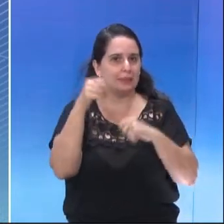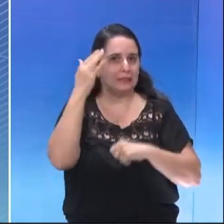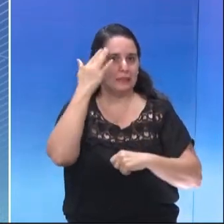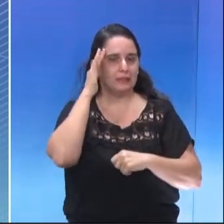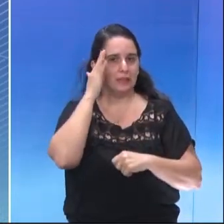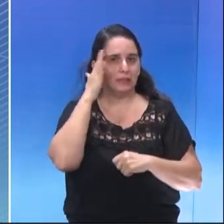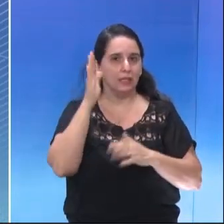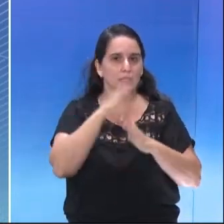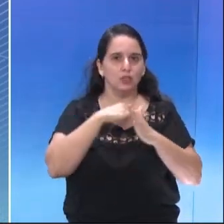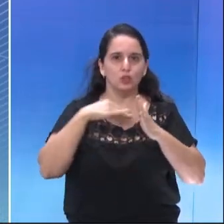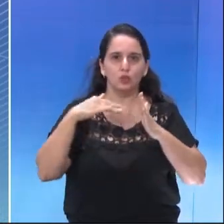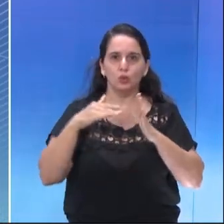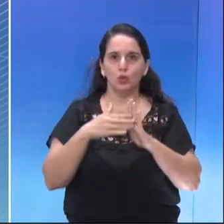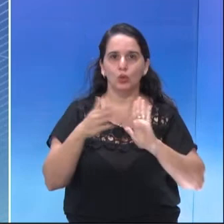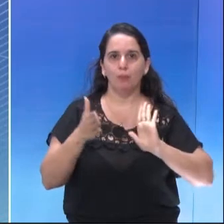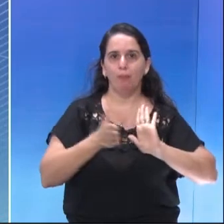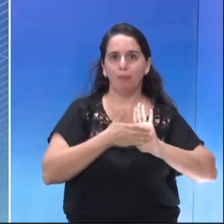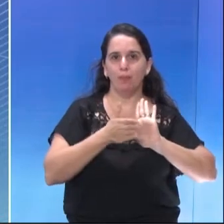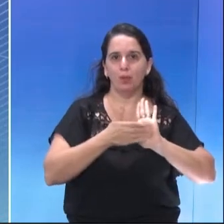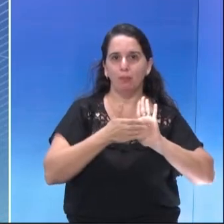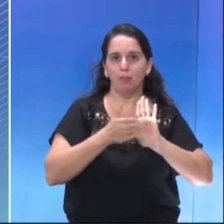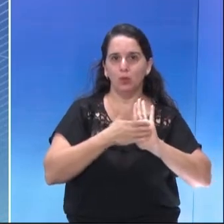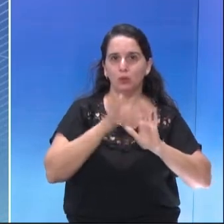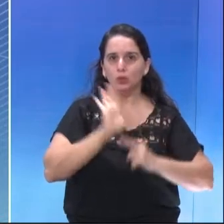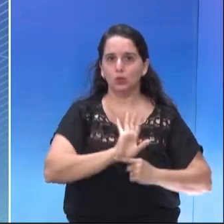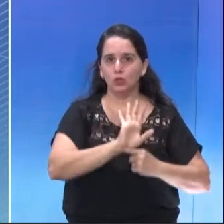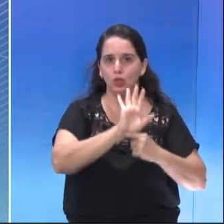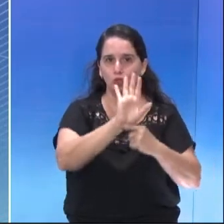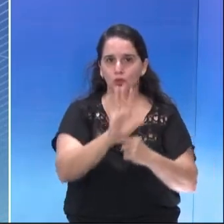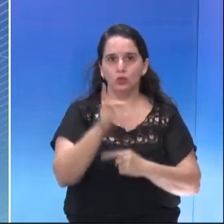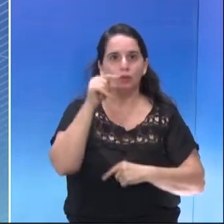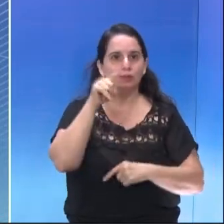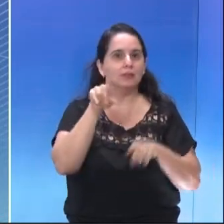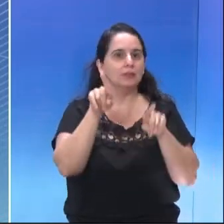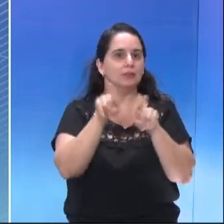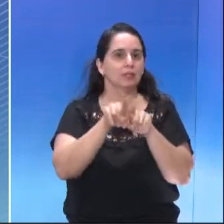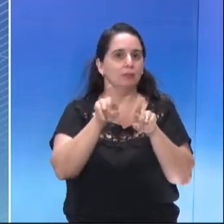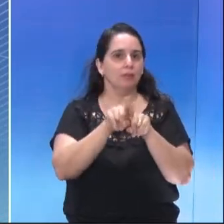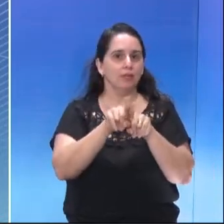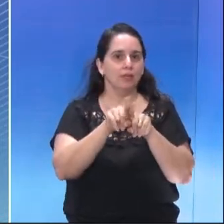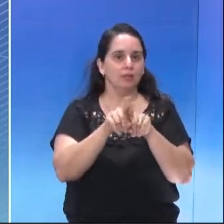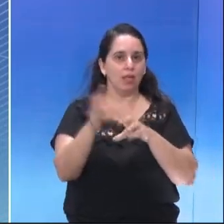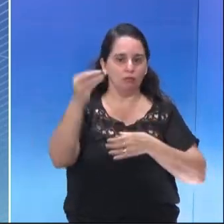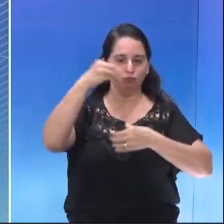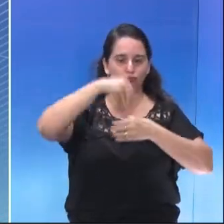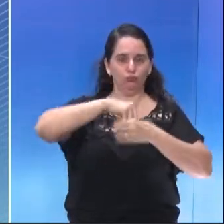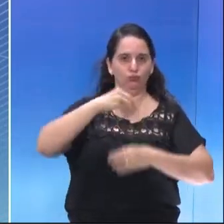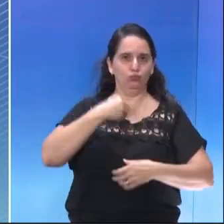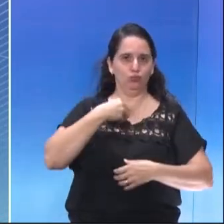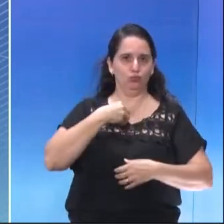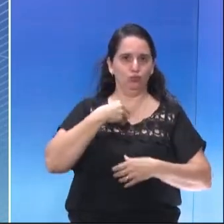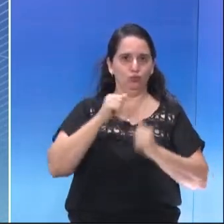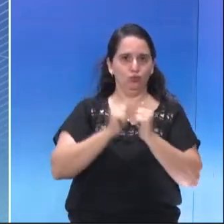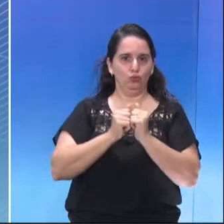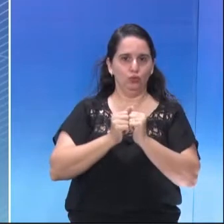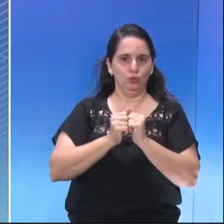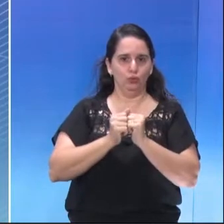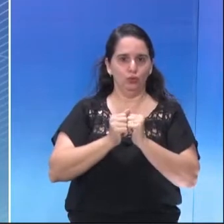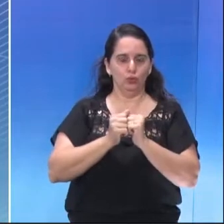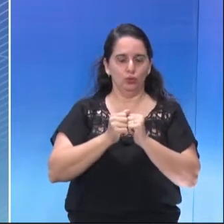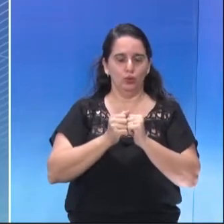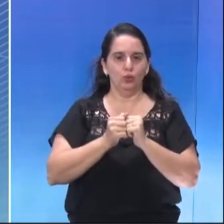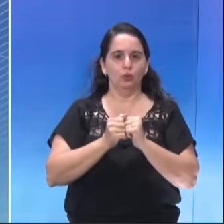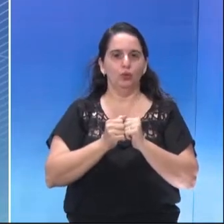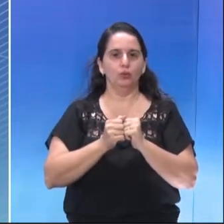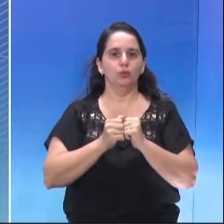intervenção para qualquer tipo de problemática, você também está incluso, você também está inserido